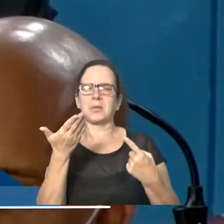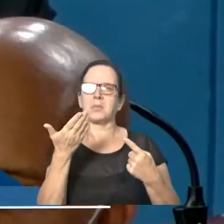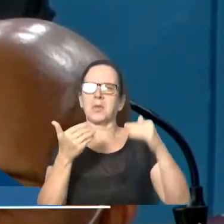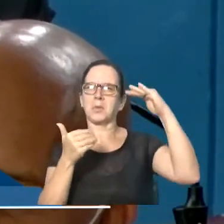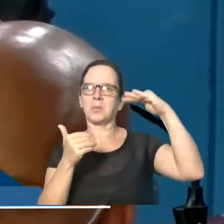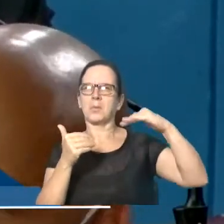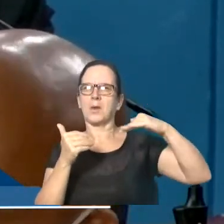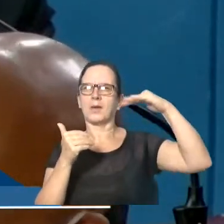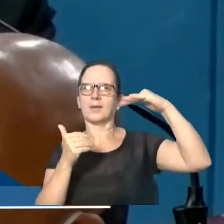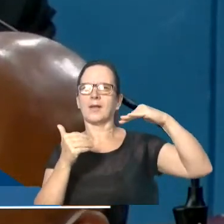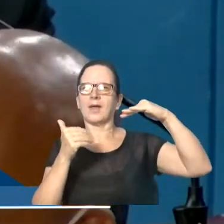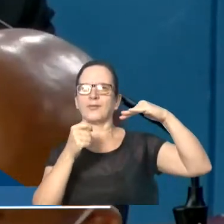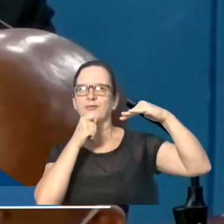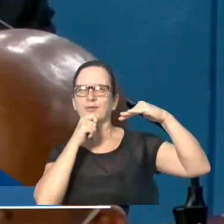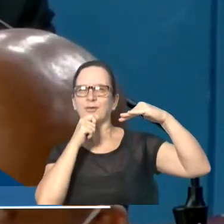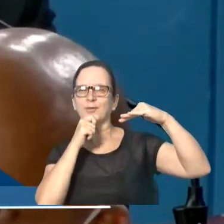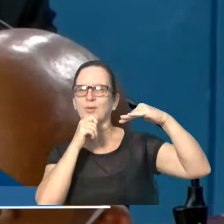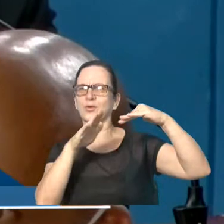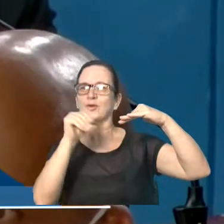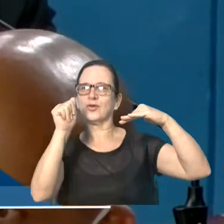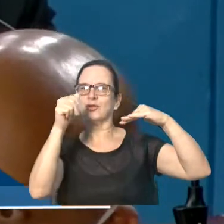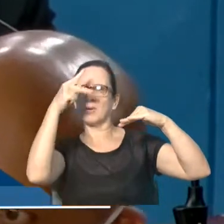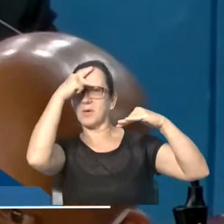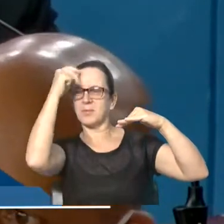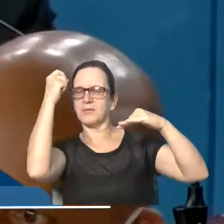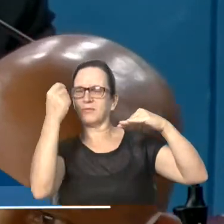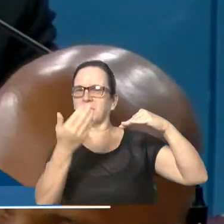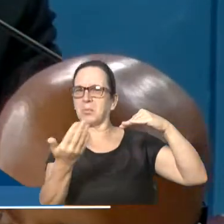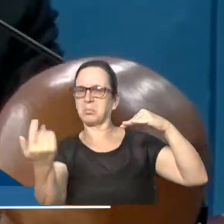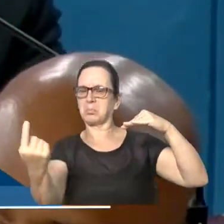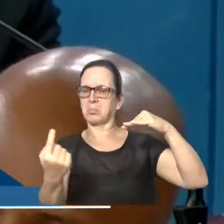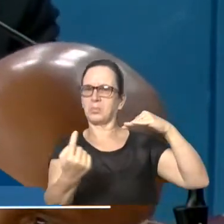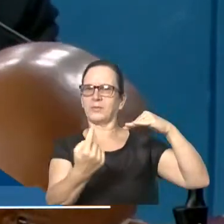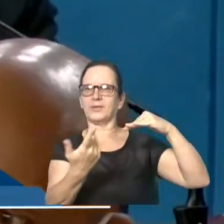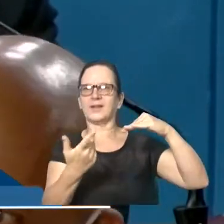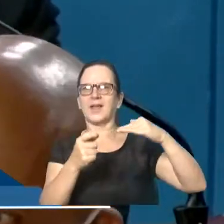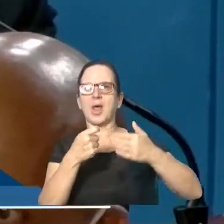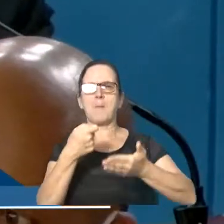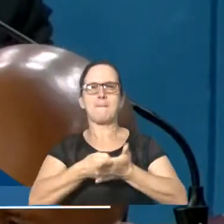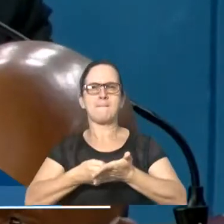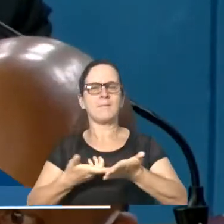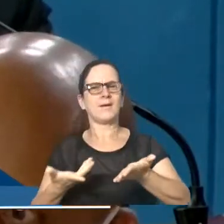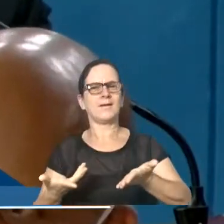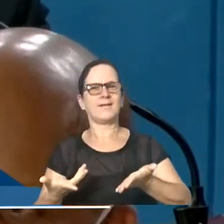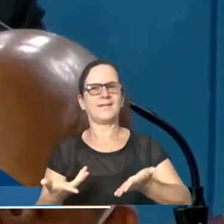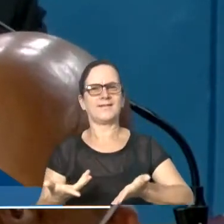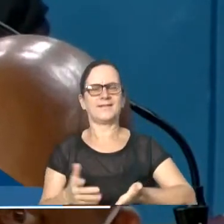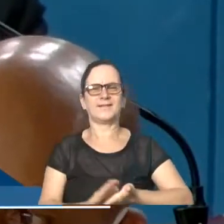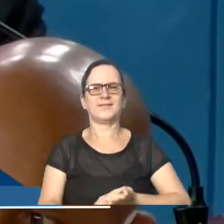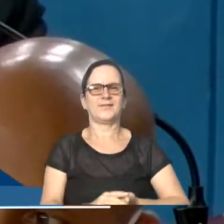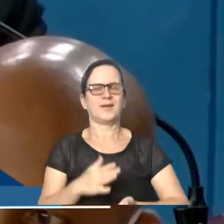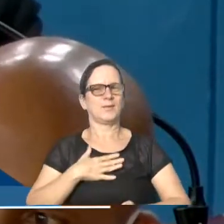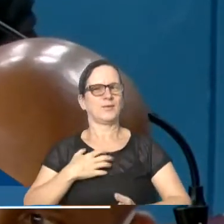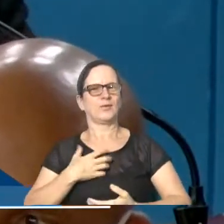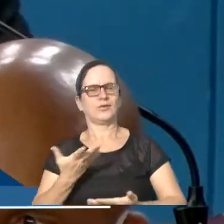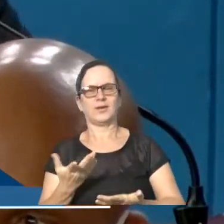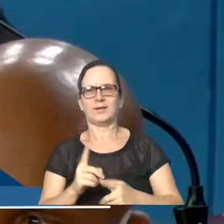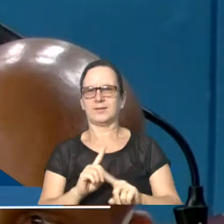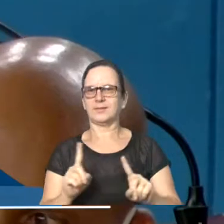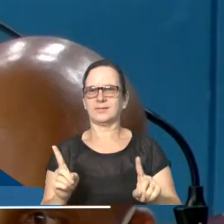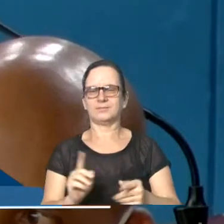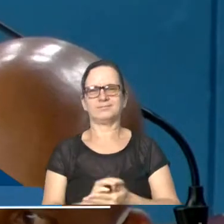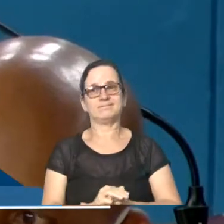1,40m, tá mais idoso, né? Talvez ele viesse aqui cheio de razão, falar, eu que mando! Vai ser do meu jeito, mas